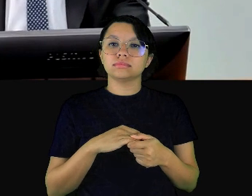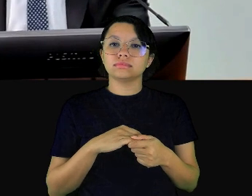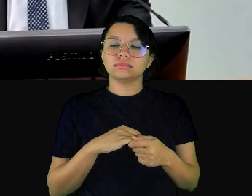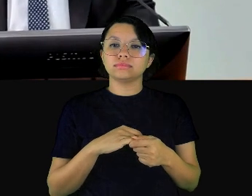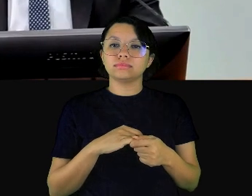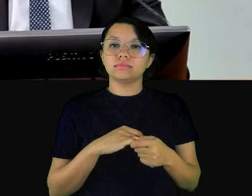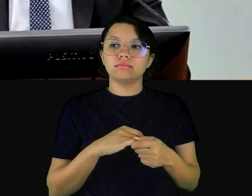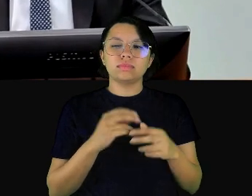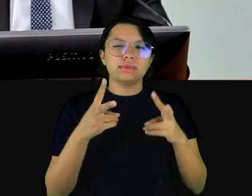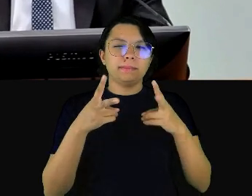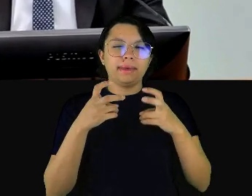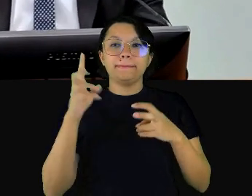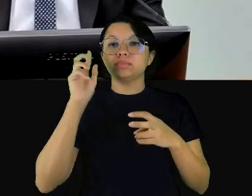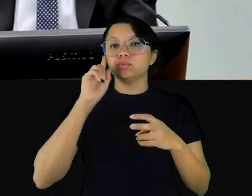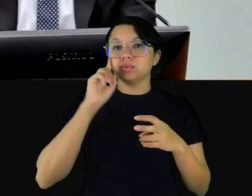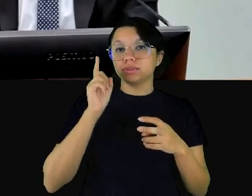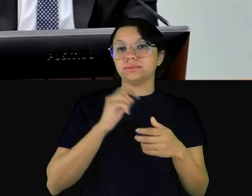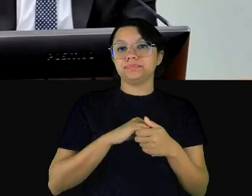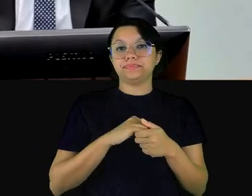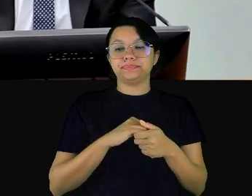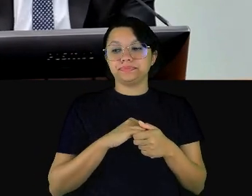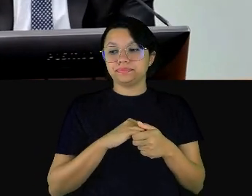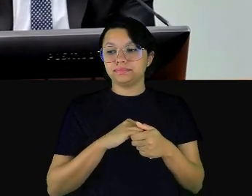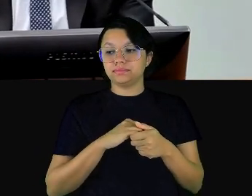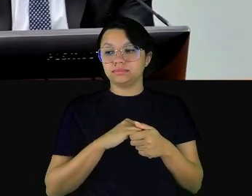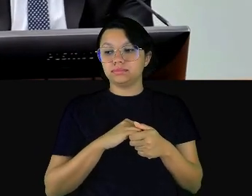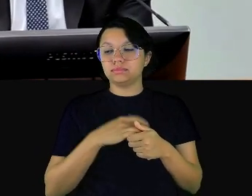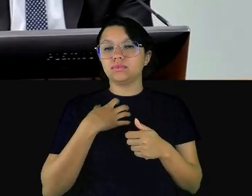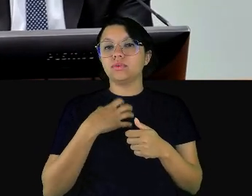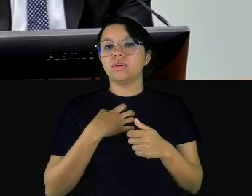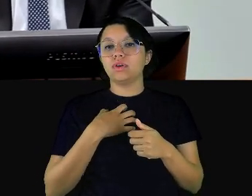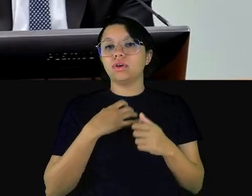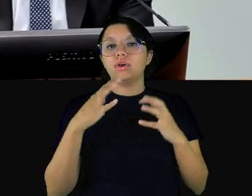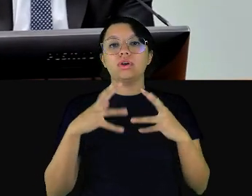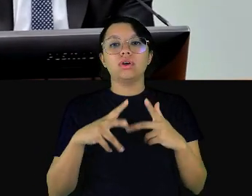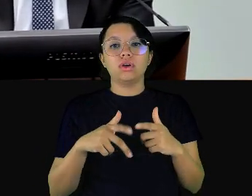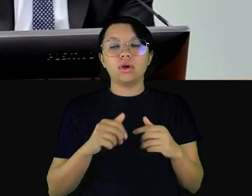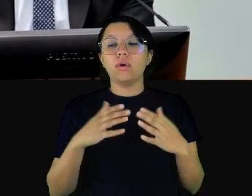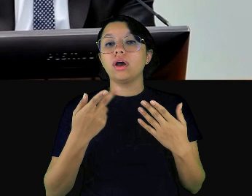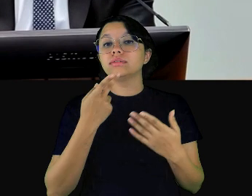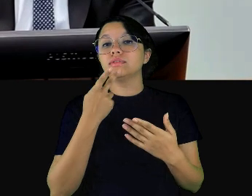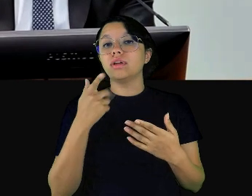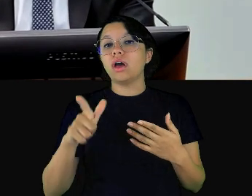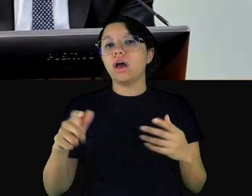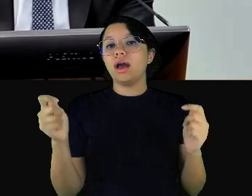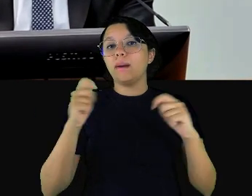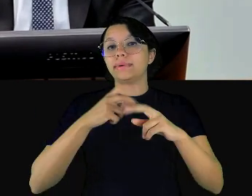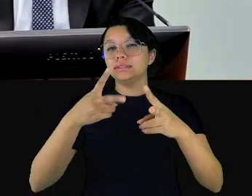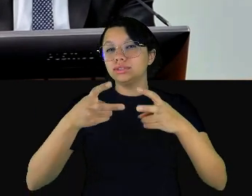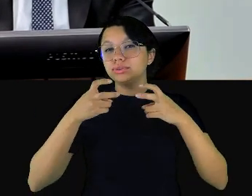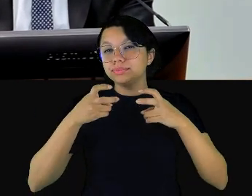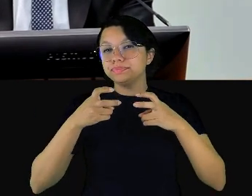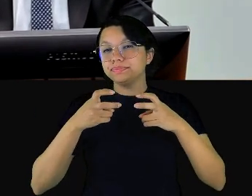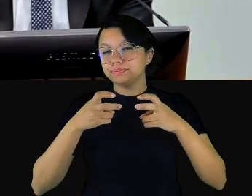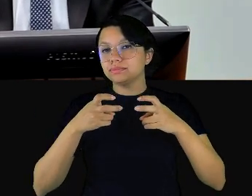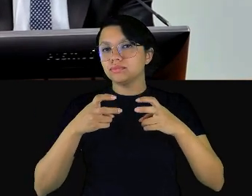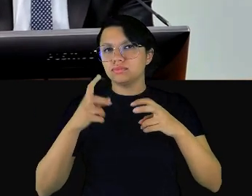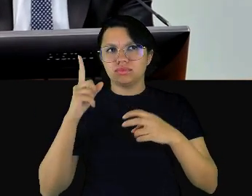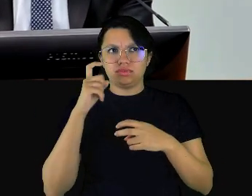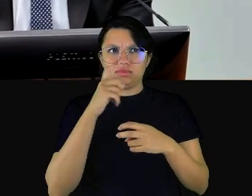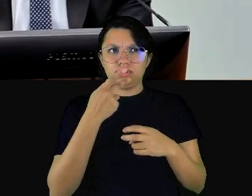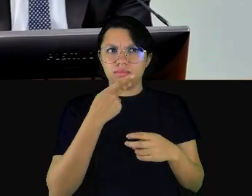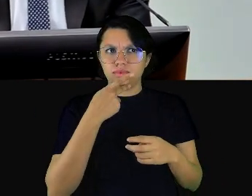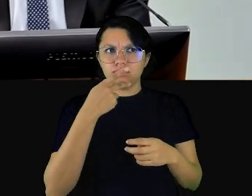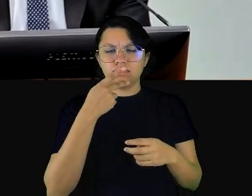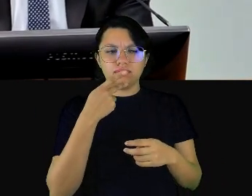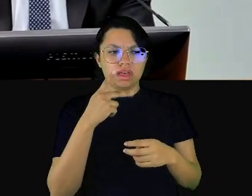que se percebe no dia a dia, forma absoluta, quando nós estamos falando de uma incapacidade reconhecida. É dificilmente alguém falar, não,